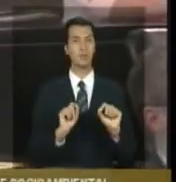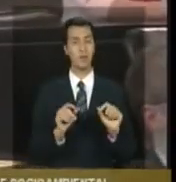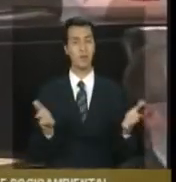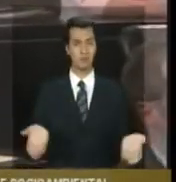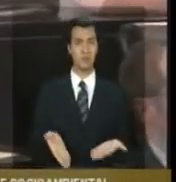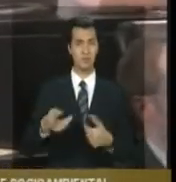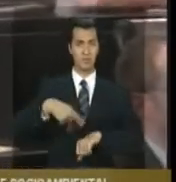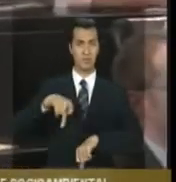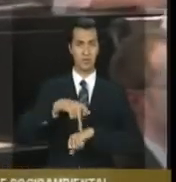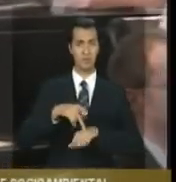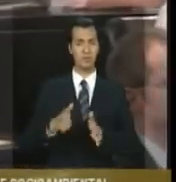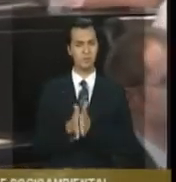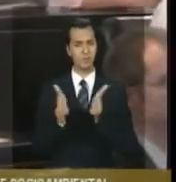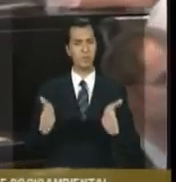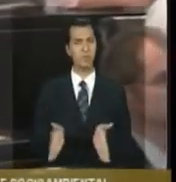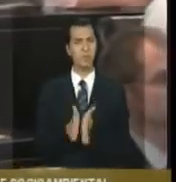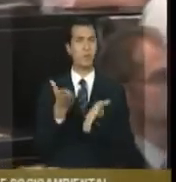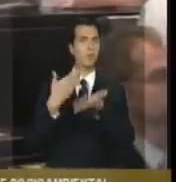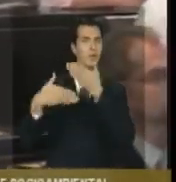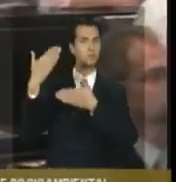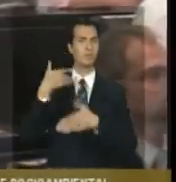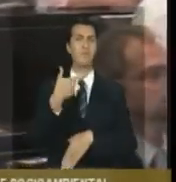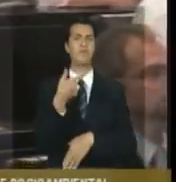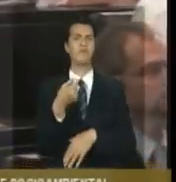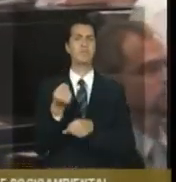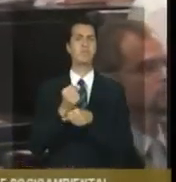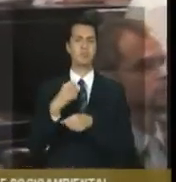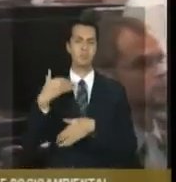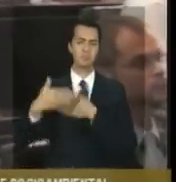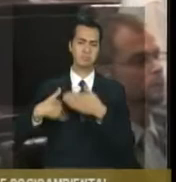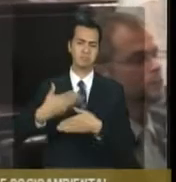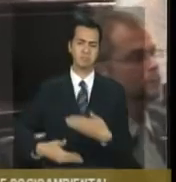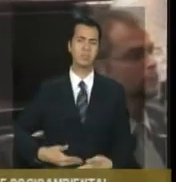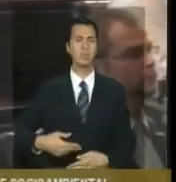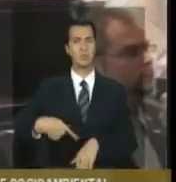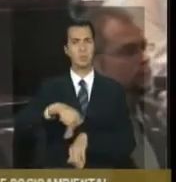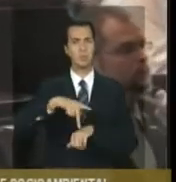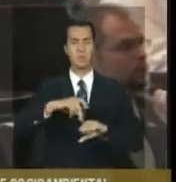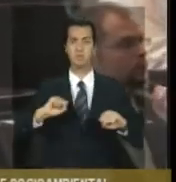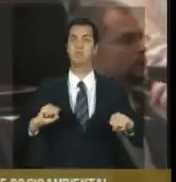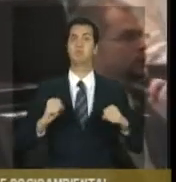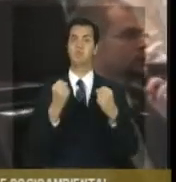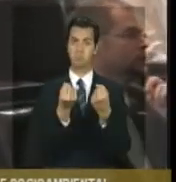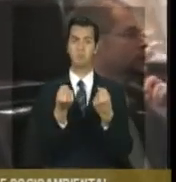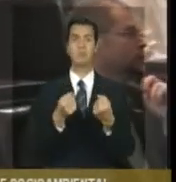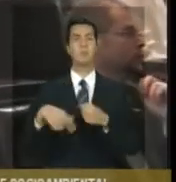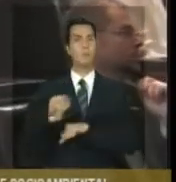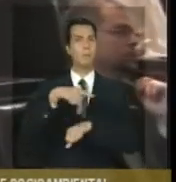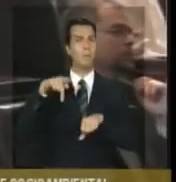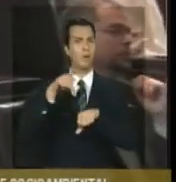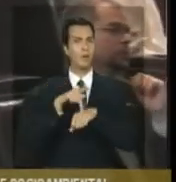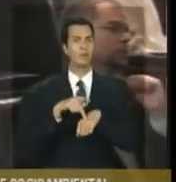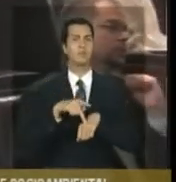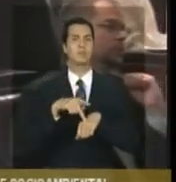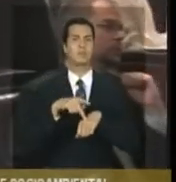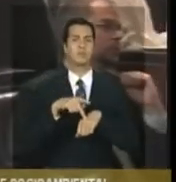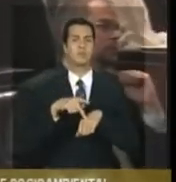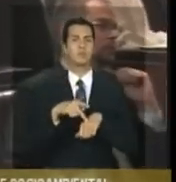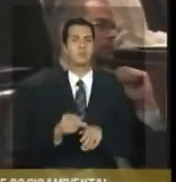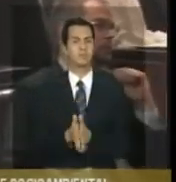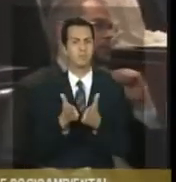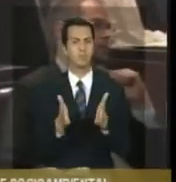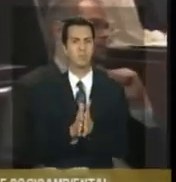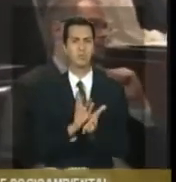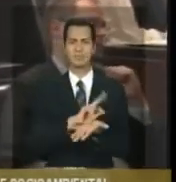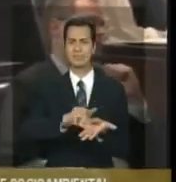em desenvolvimento, aquilo que nos últimos 20 anos nós conseguimos de fortalecer uma cooperação sul-sul, de trazer isto para a mesa do